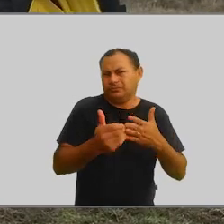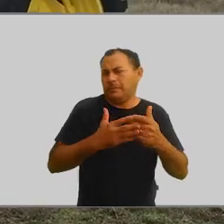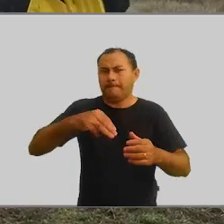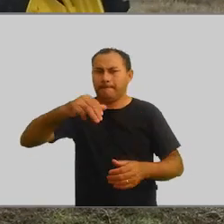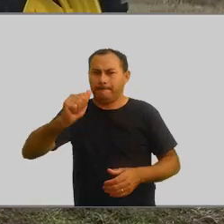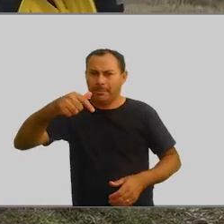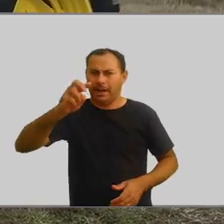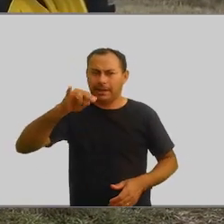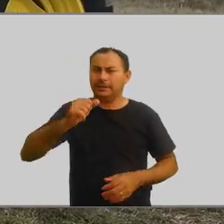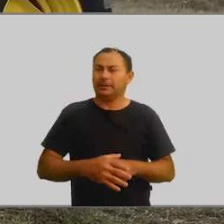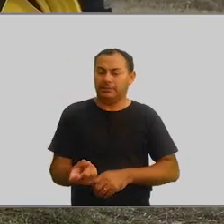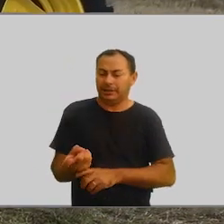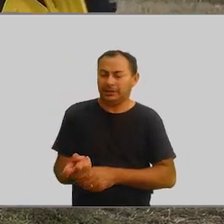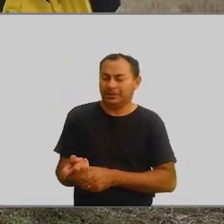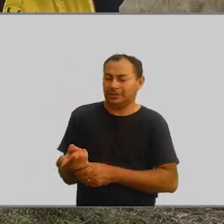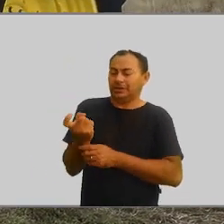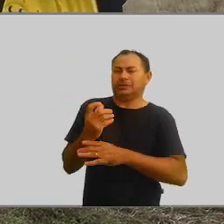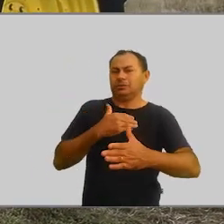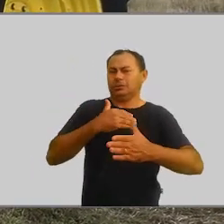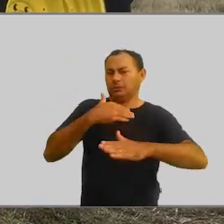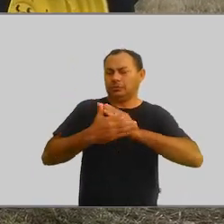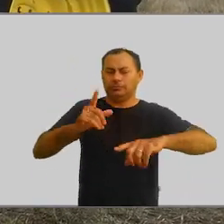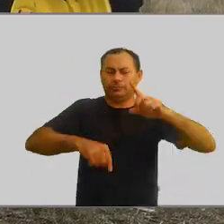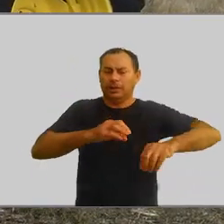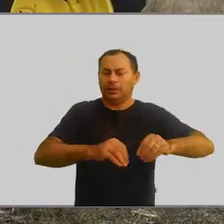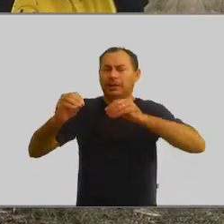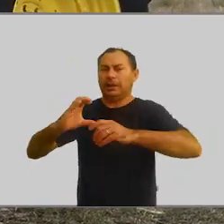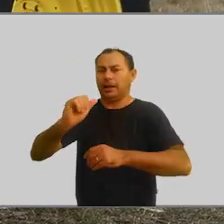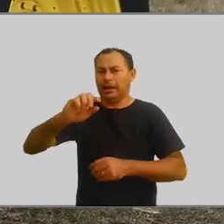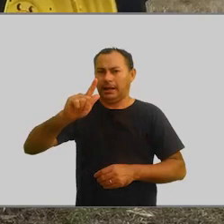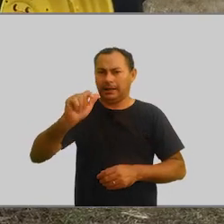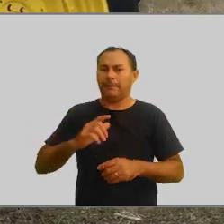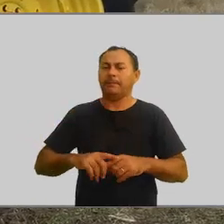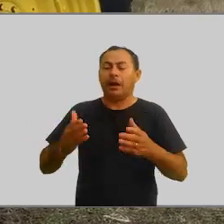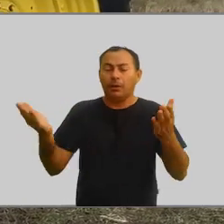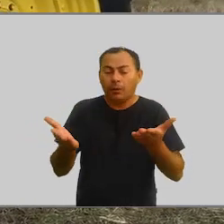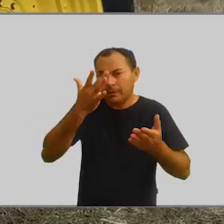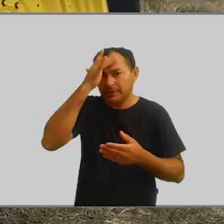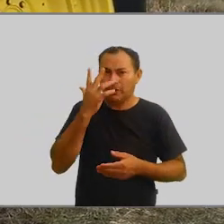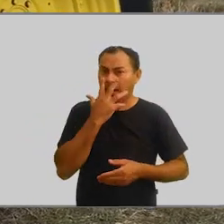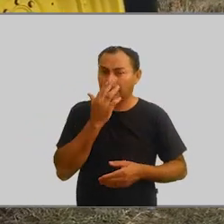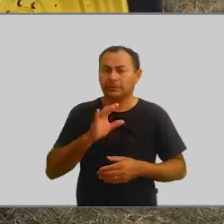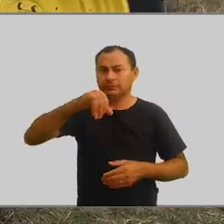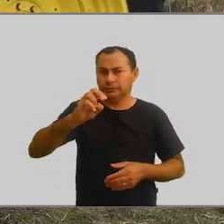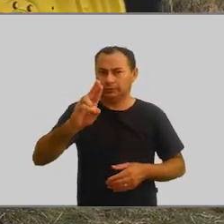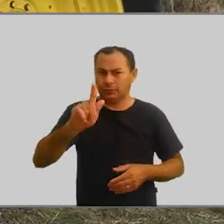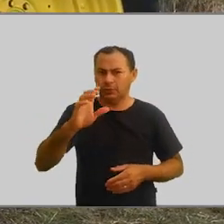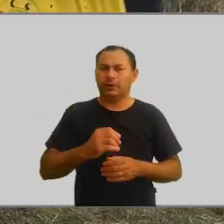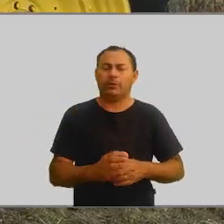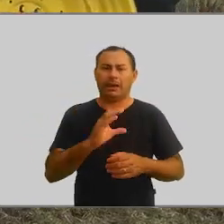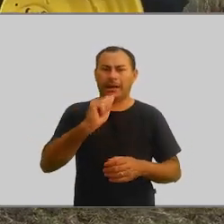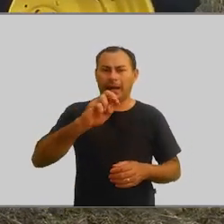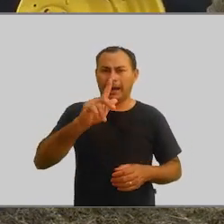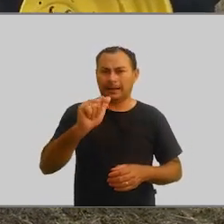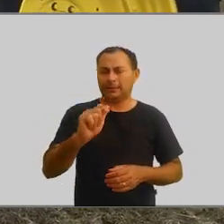tipos de máquinas, guindastes e todo tipo de equipamento para deslocamento de cargas. Hoje as pessoas acham que jugo é um tipo de